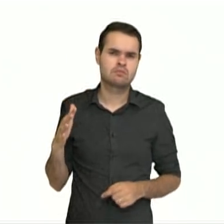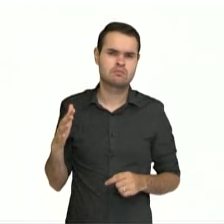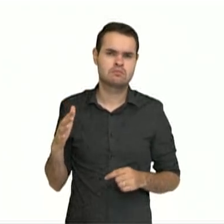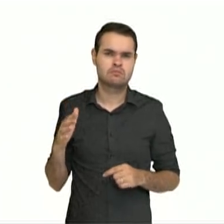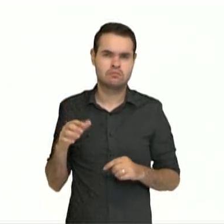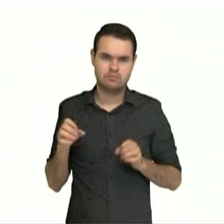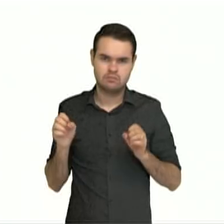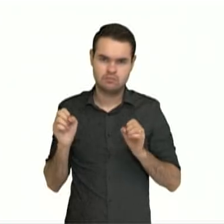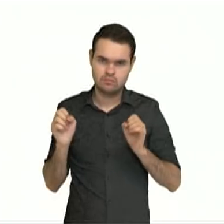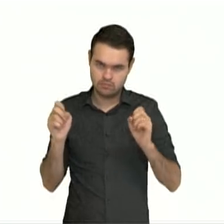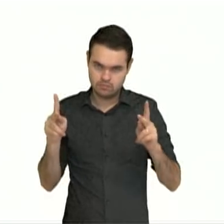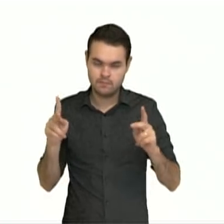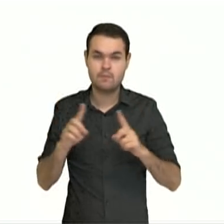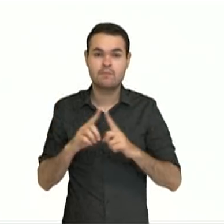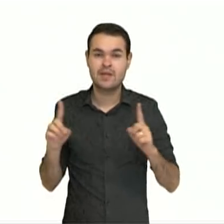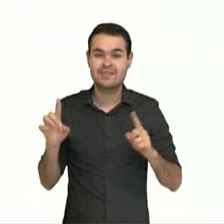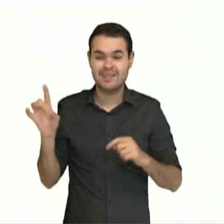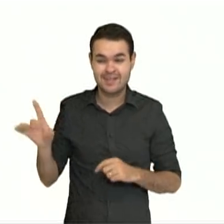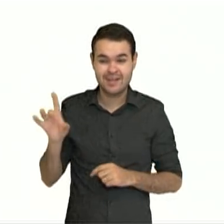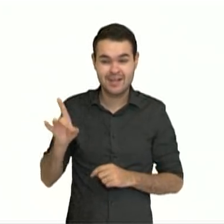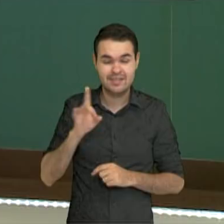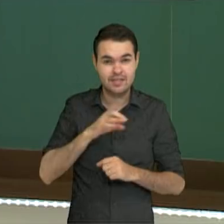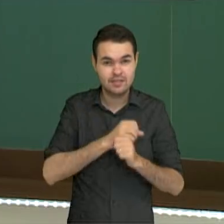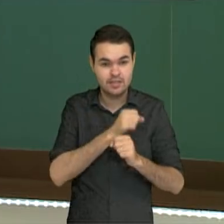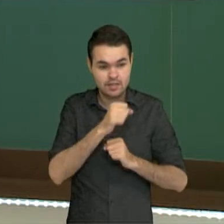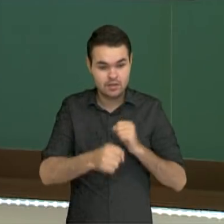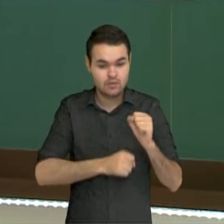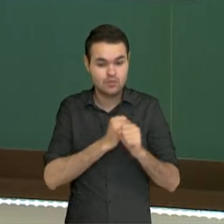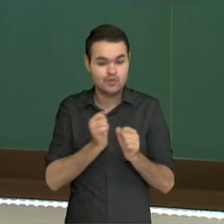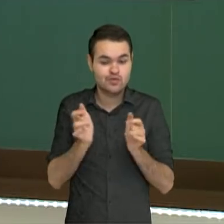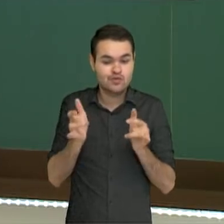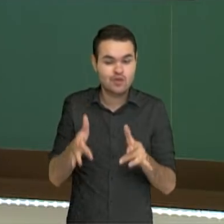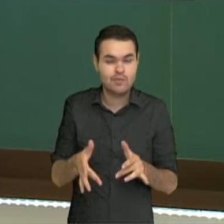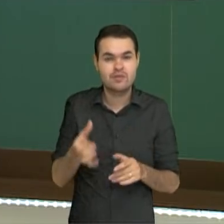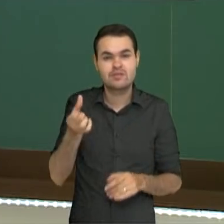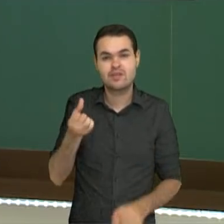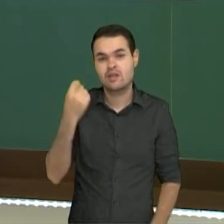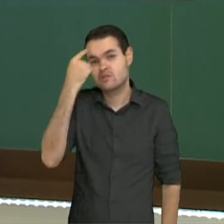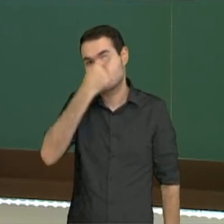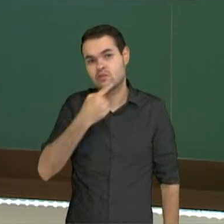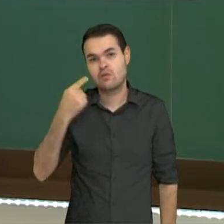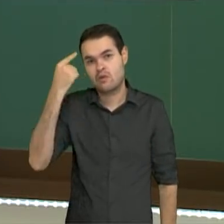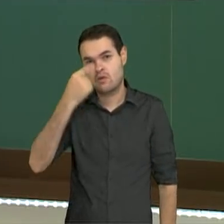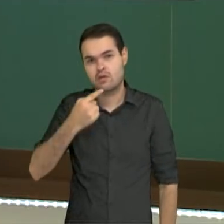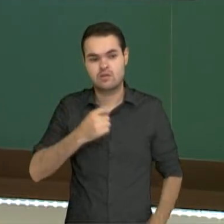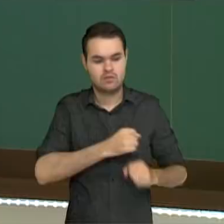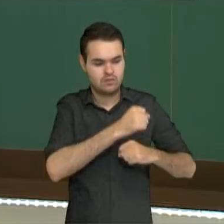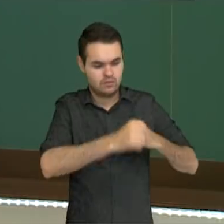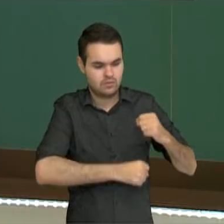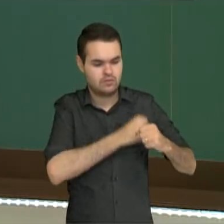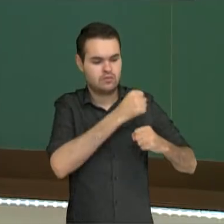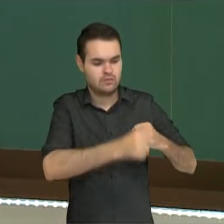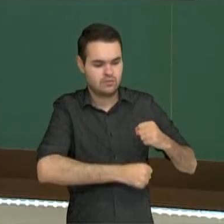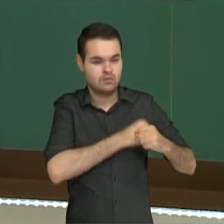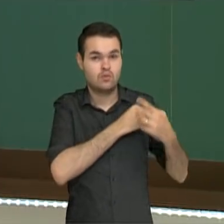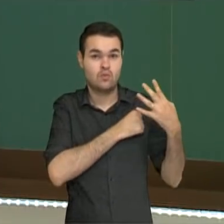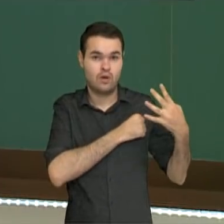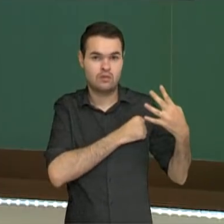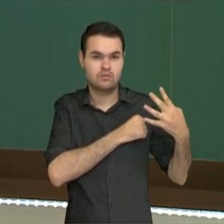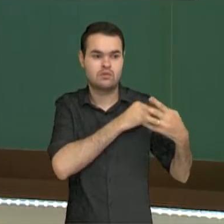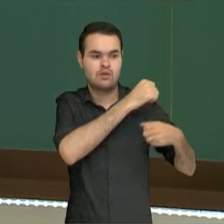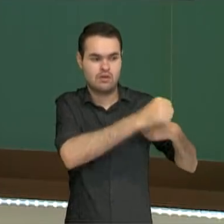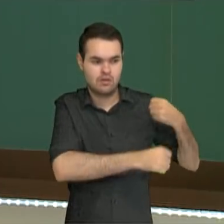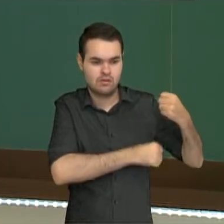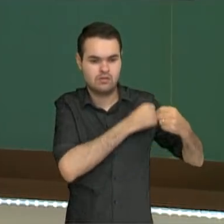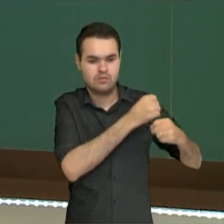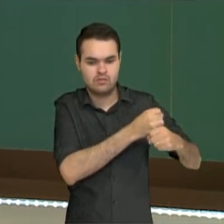minutos e segundos. A cada ano sobram 6 horas. Então, de 4 em 4 anos, nós temos ali